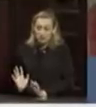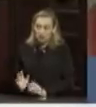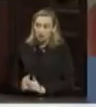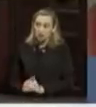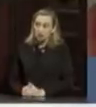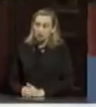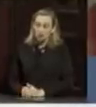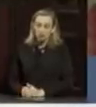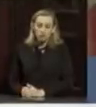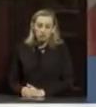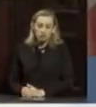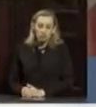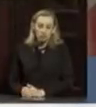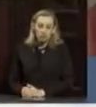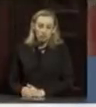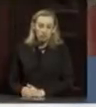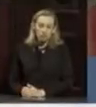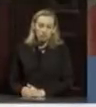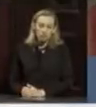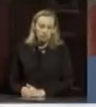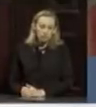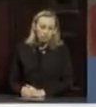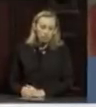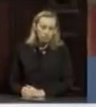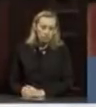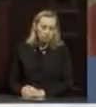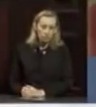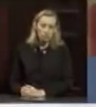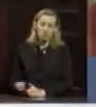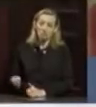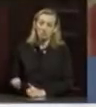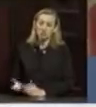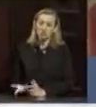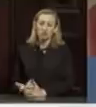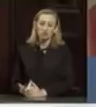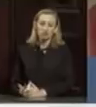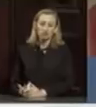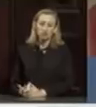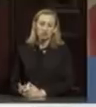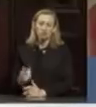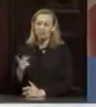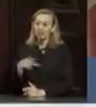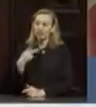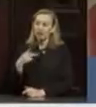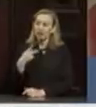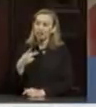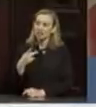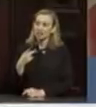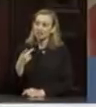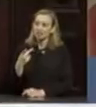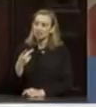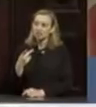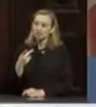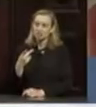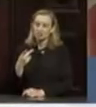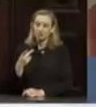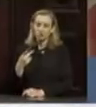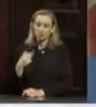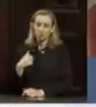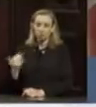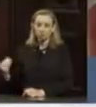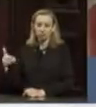Legitimidade não se constrói com voz alta, se constrói com convivência. Dizer que, quando entrei